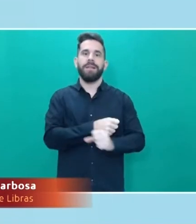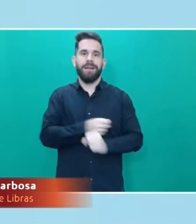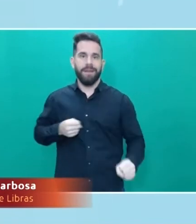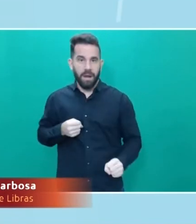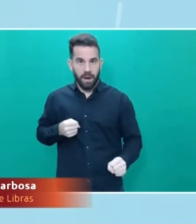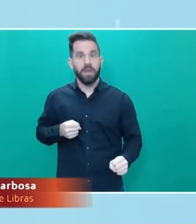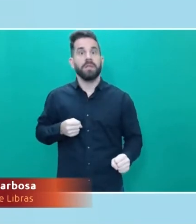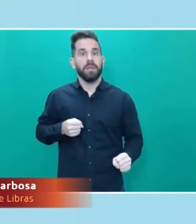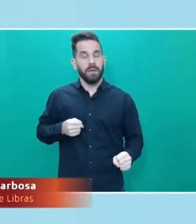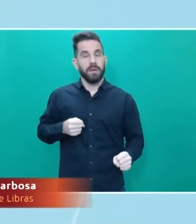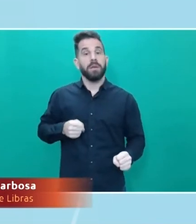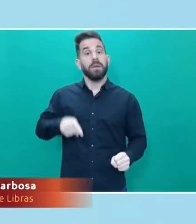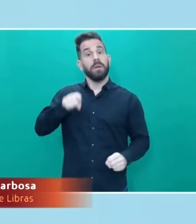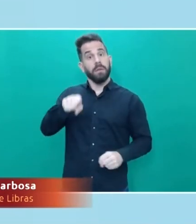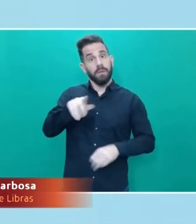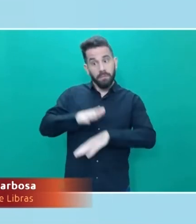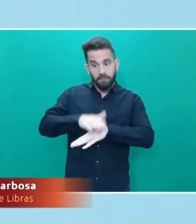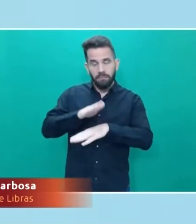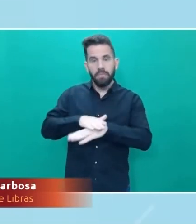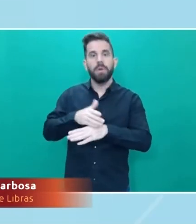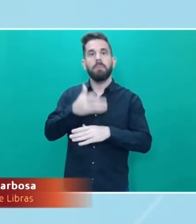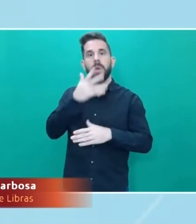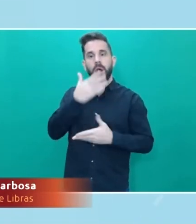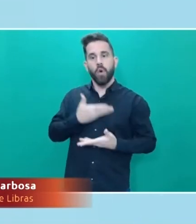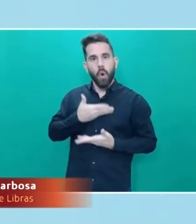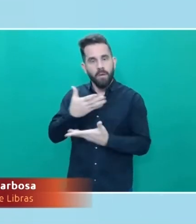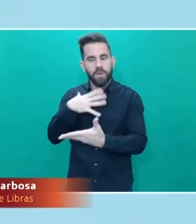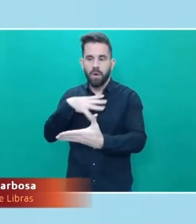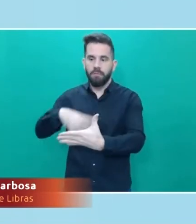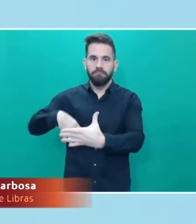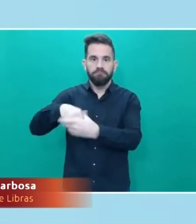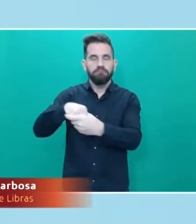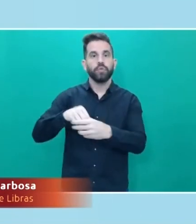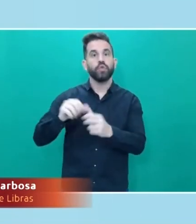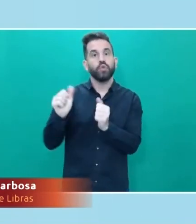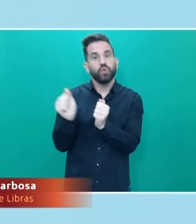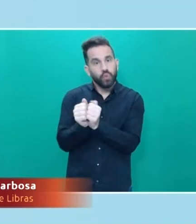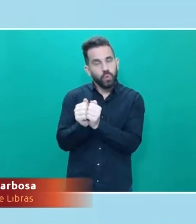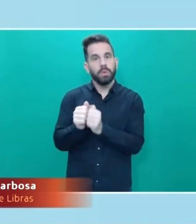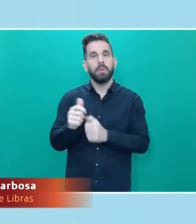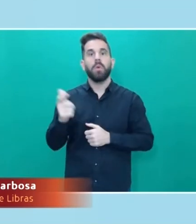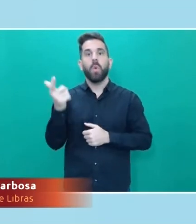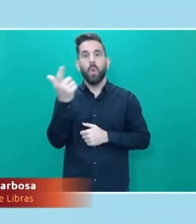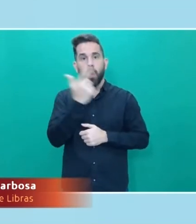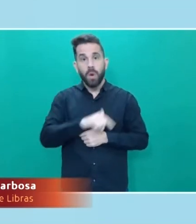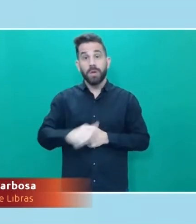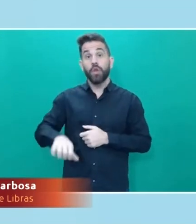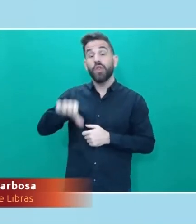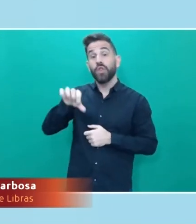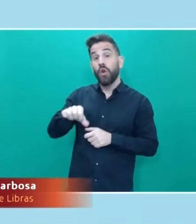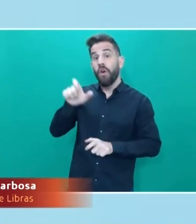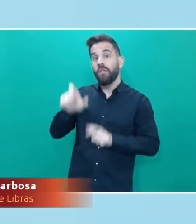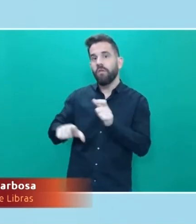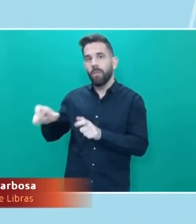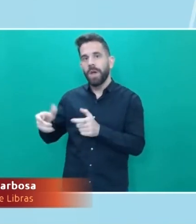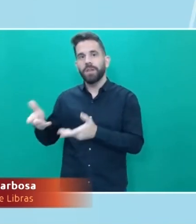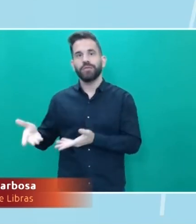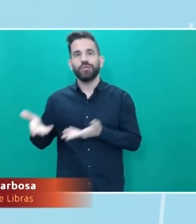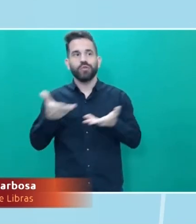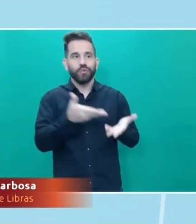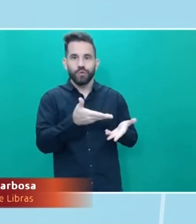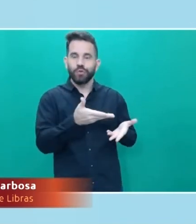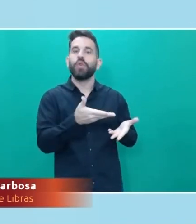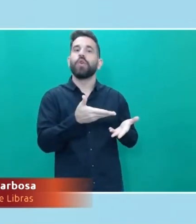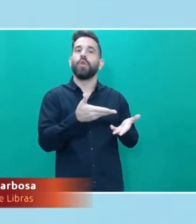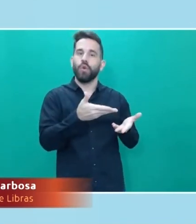e possibilitou que nós, nesse último evento, levássemos 9 pessoas. Aliás, eu levei